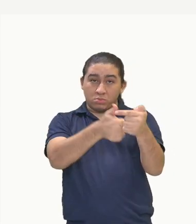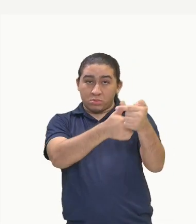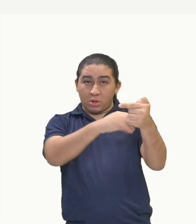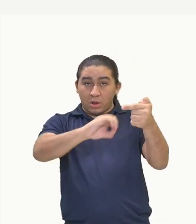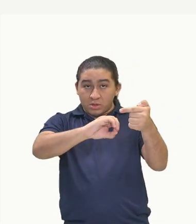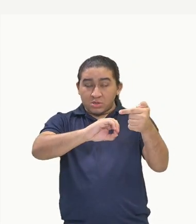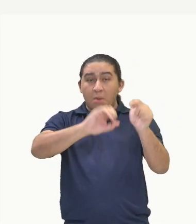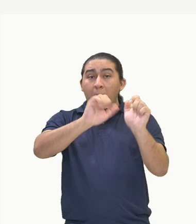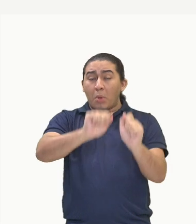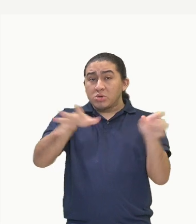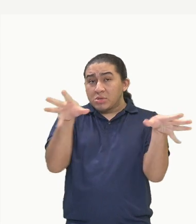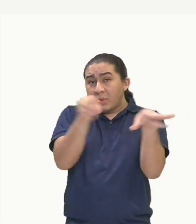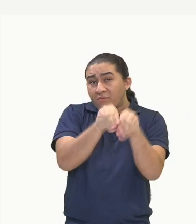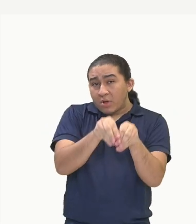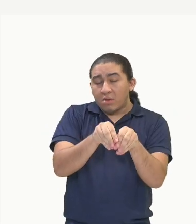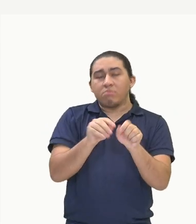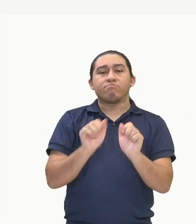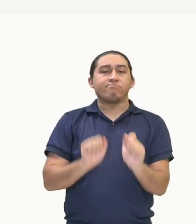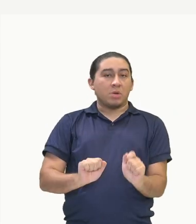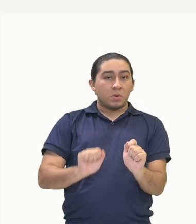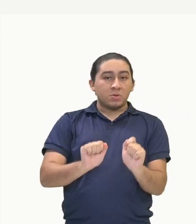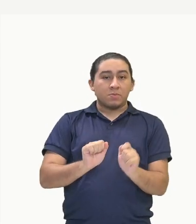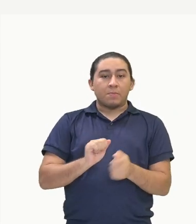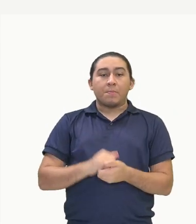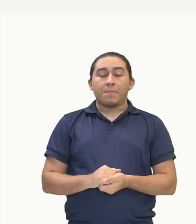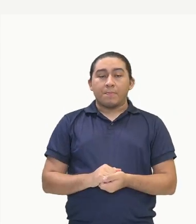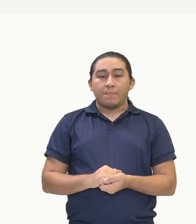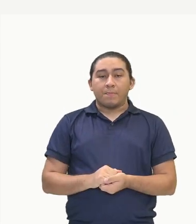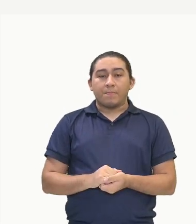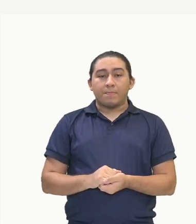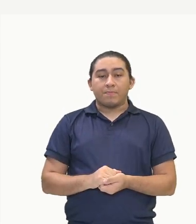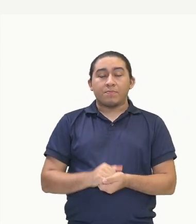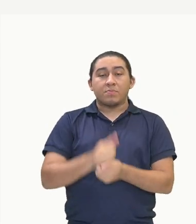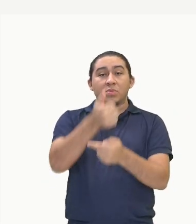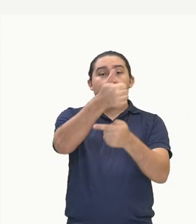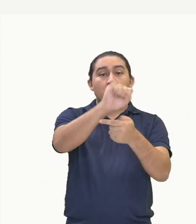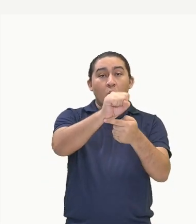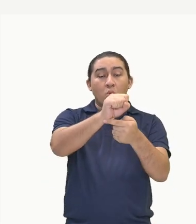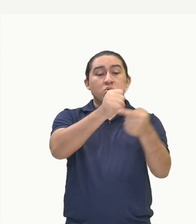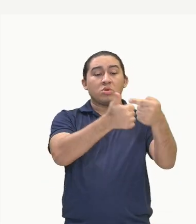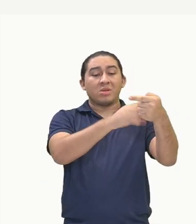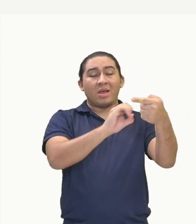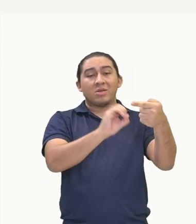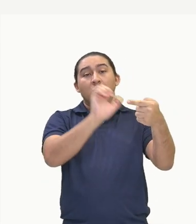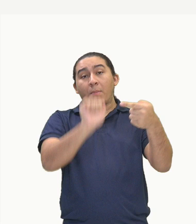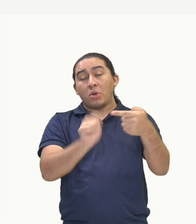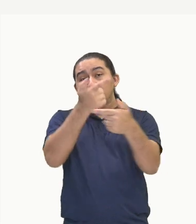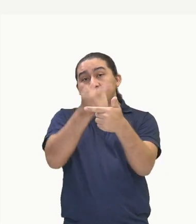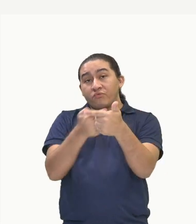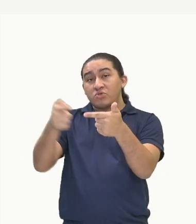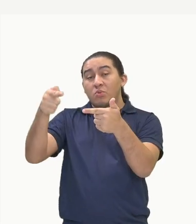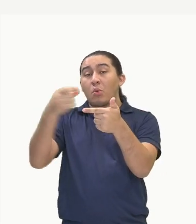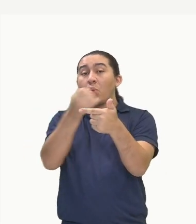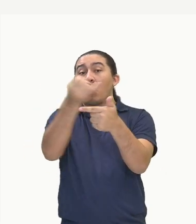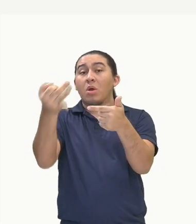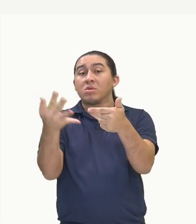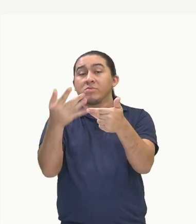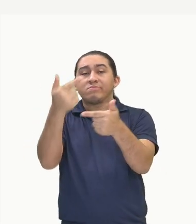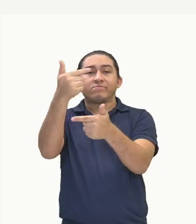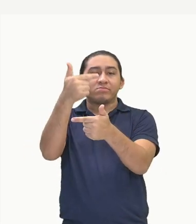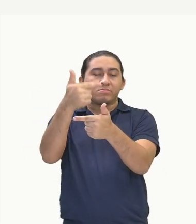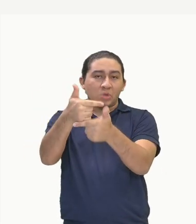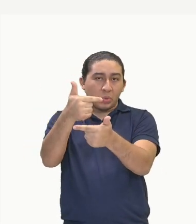posso simplificar esse número? Pode, professora. Os dois números são pares, significa que eu posso simplificar por quanto? Por